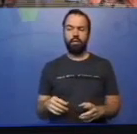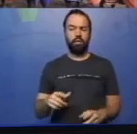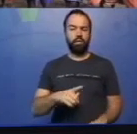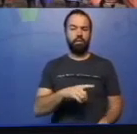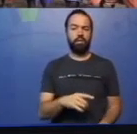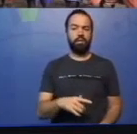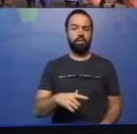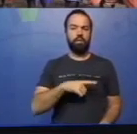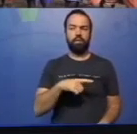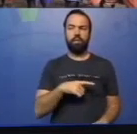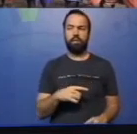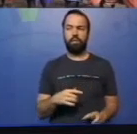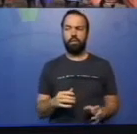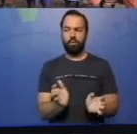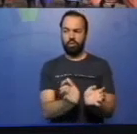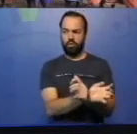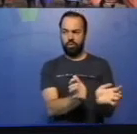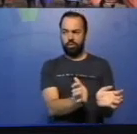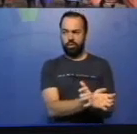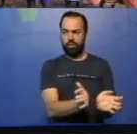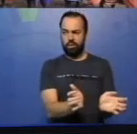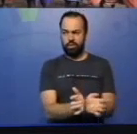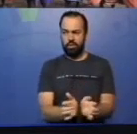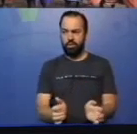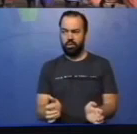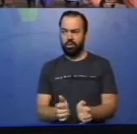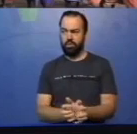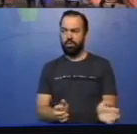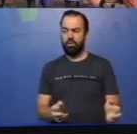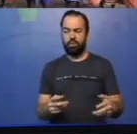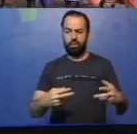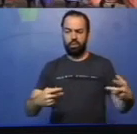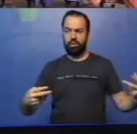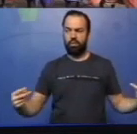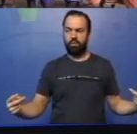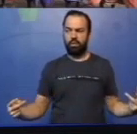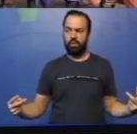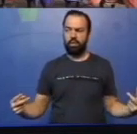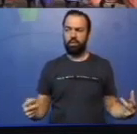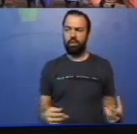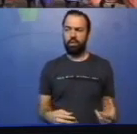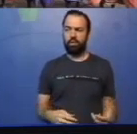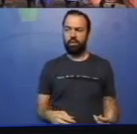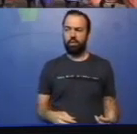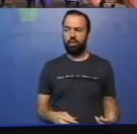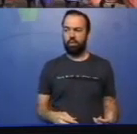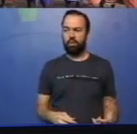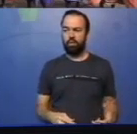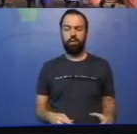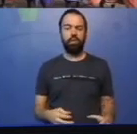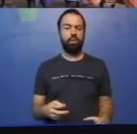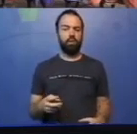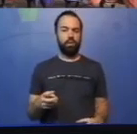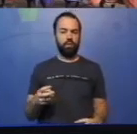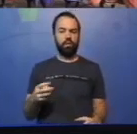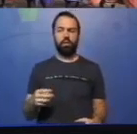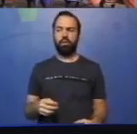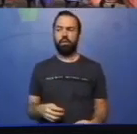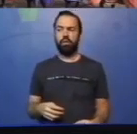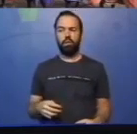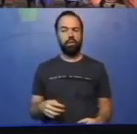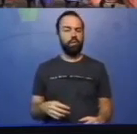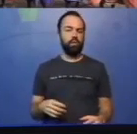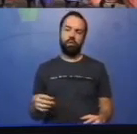O isolamento, né, desses clãs e dessas tribos favoreceu aí a conservação da sua cultura, ou seja, a